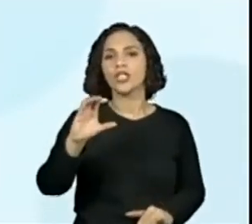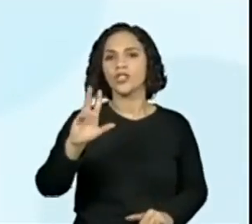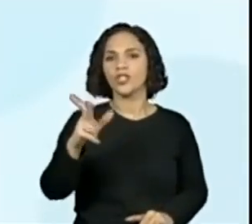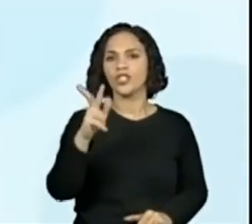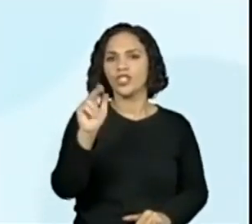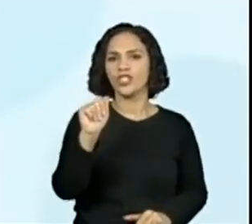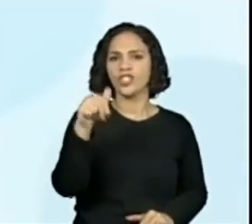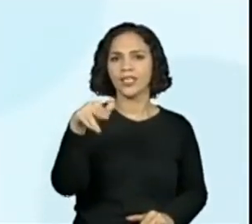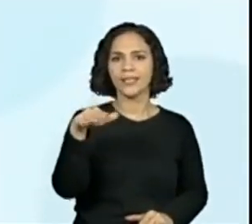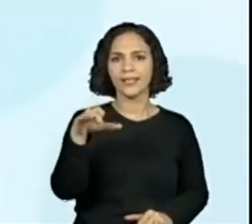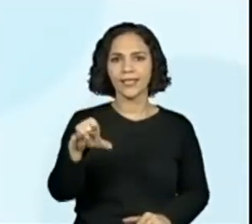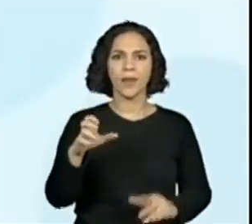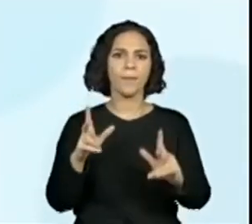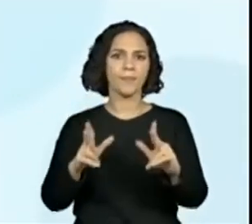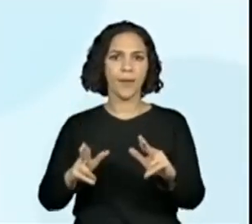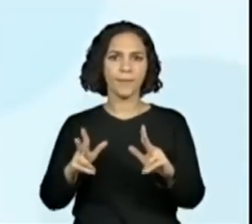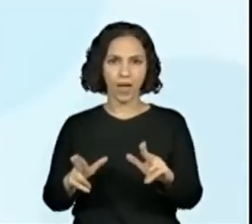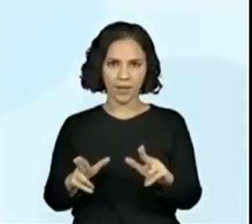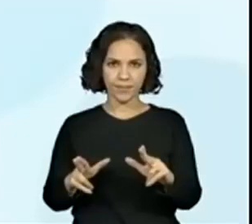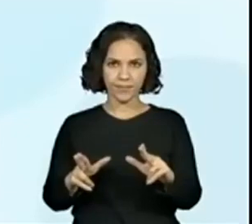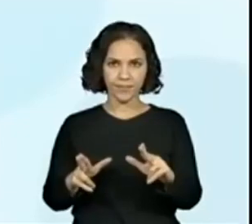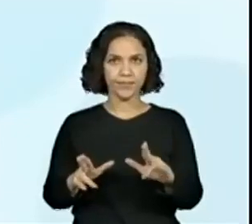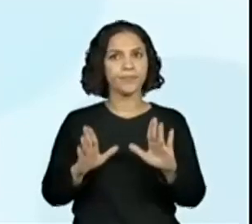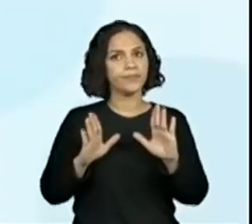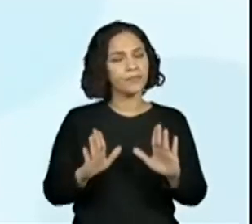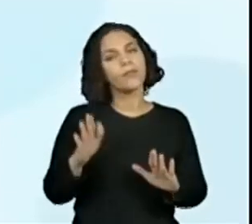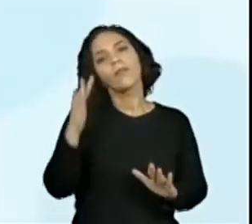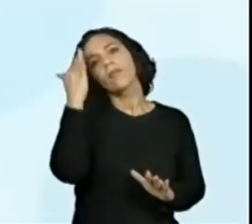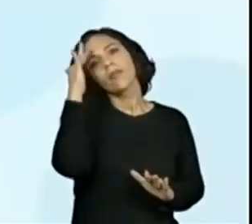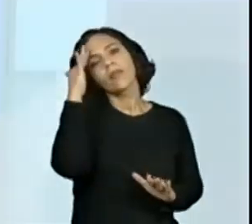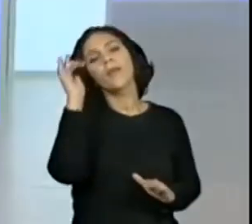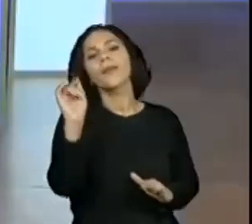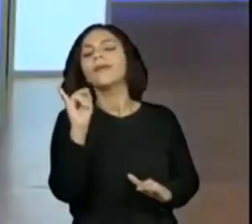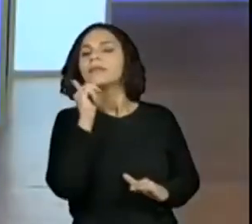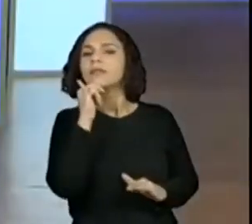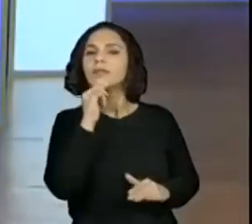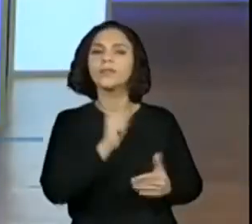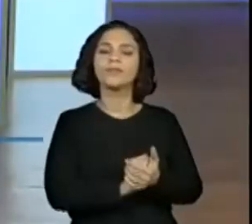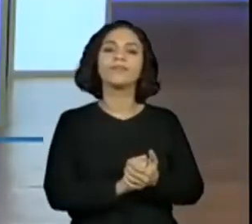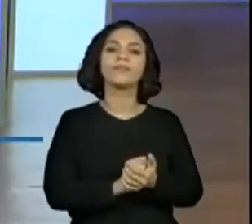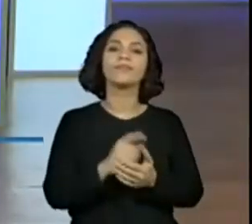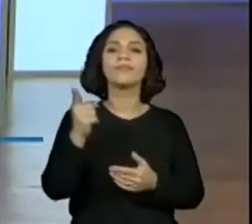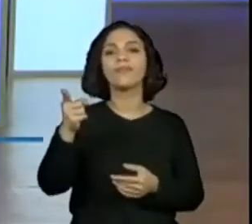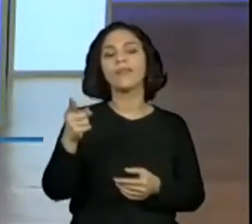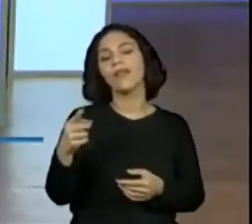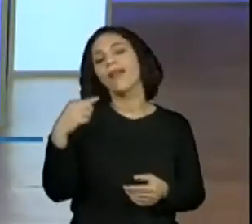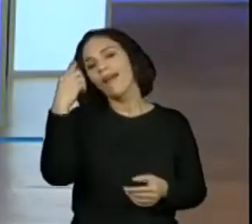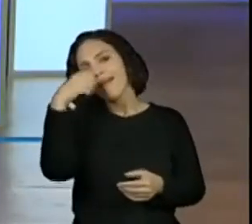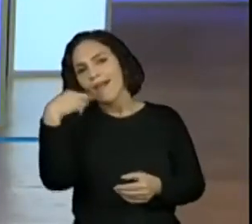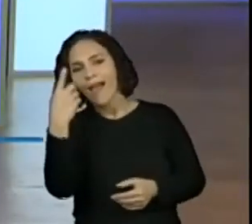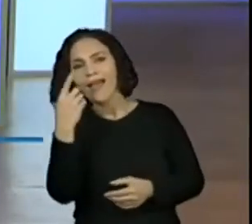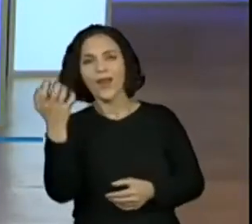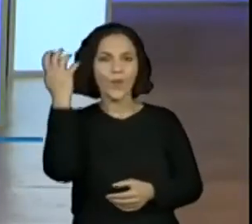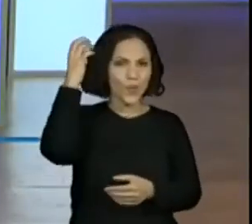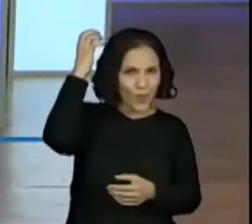iguais Ok então entendo em decisões como essa cara e coroa é um e par ou ímpar chances